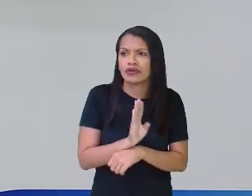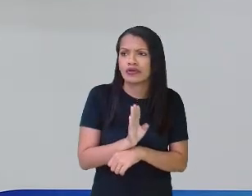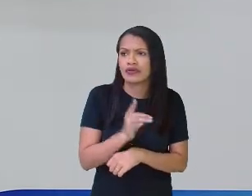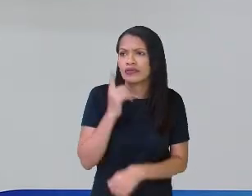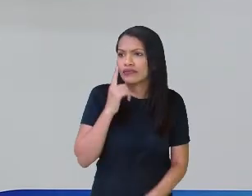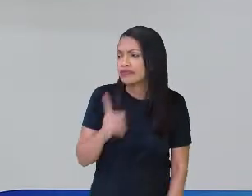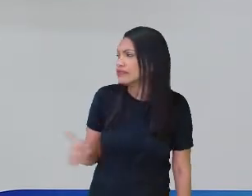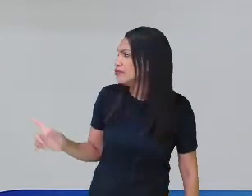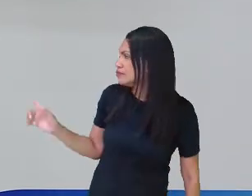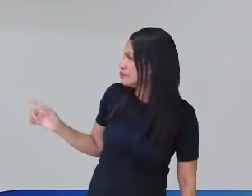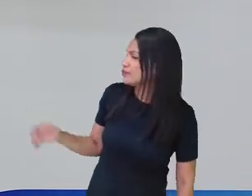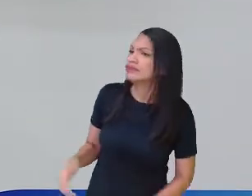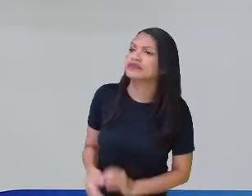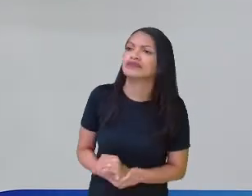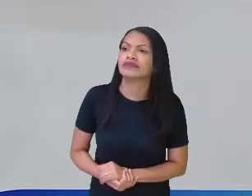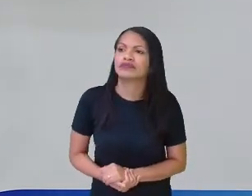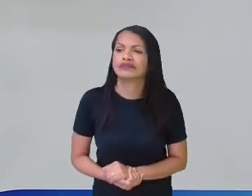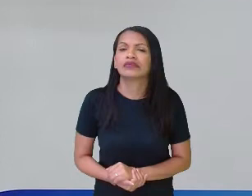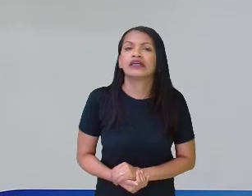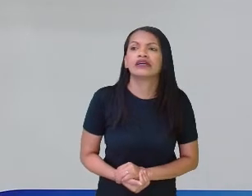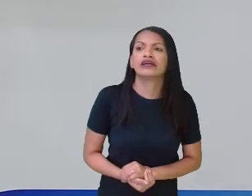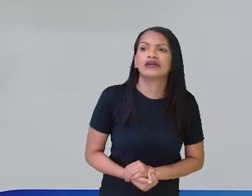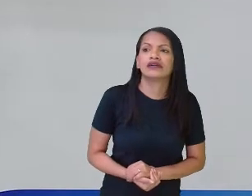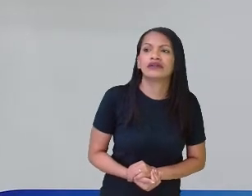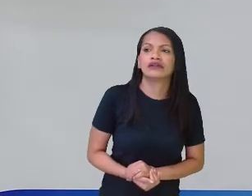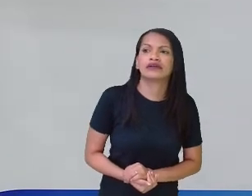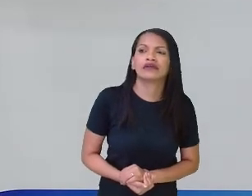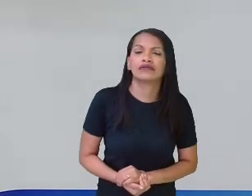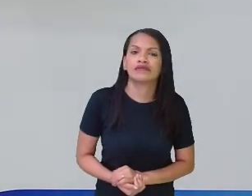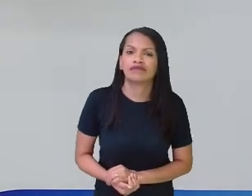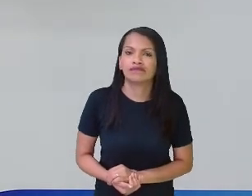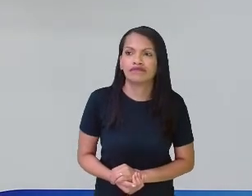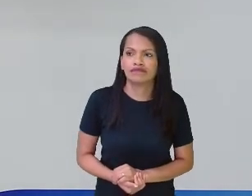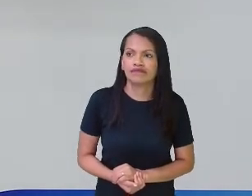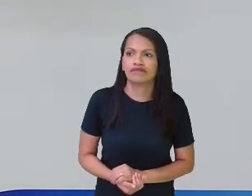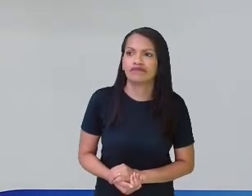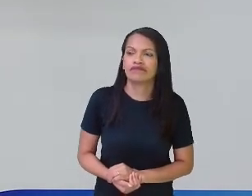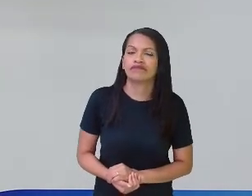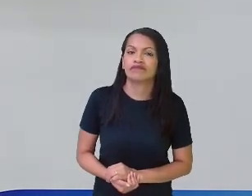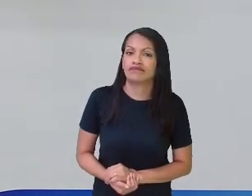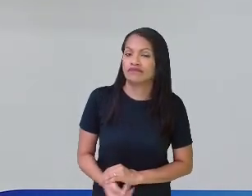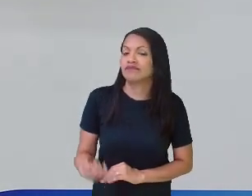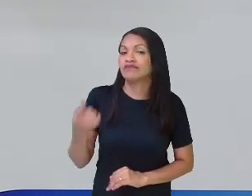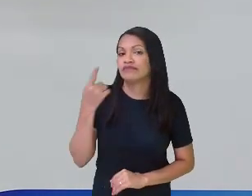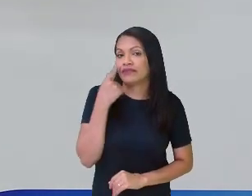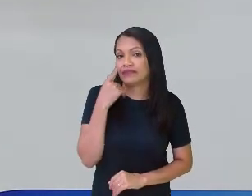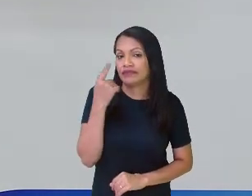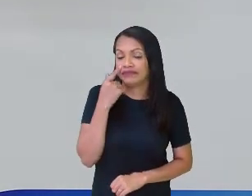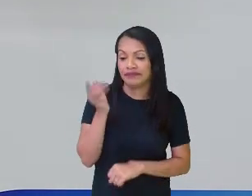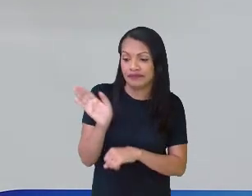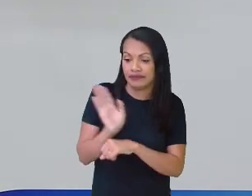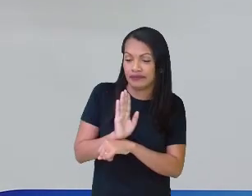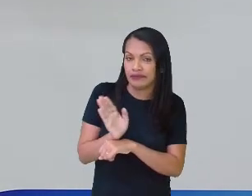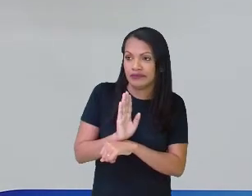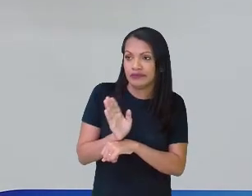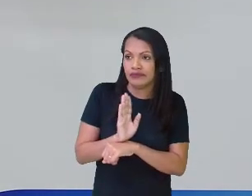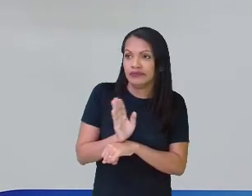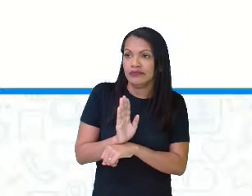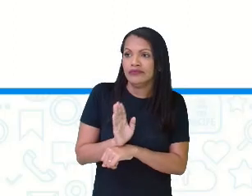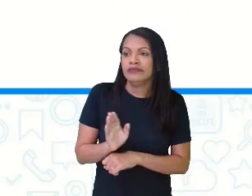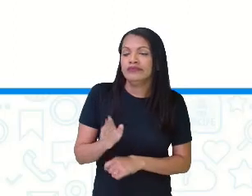como professora, eu vou ser diretora de filmes e desenhos infantis. Vejam os filmes: A Bela